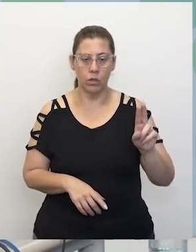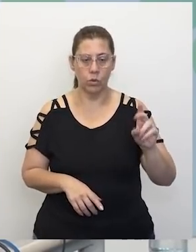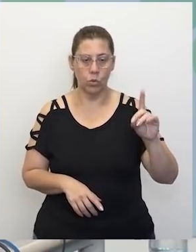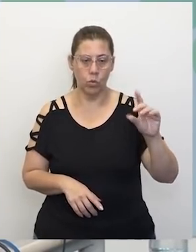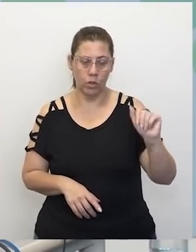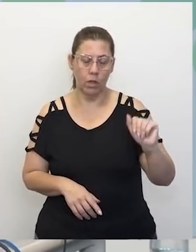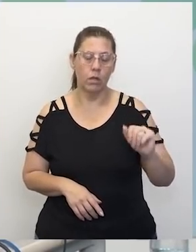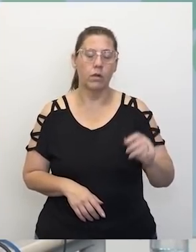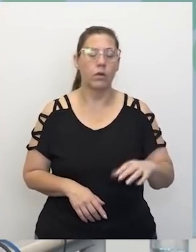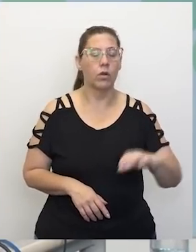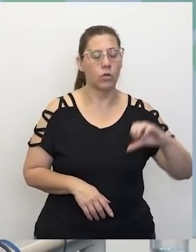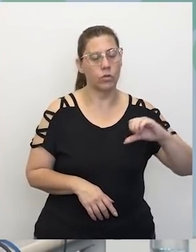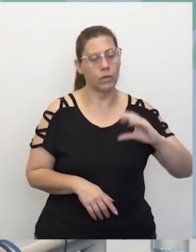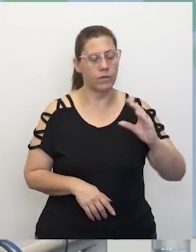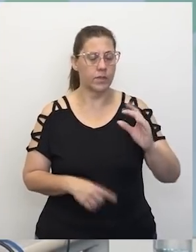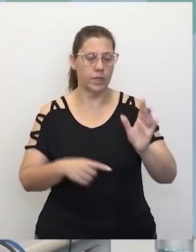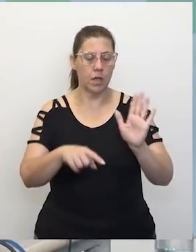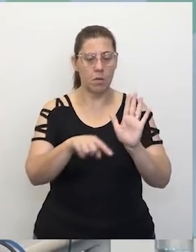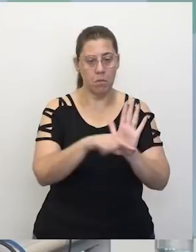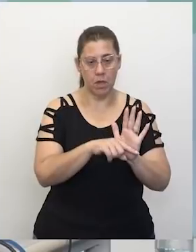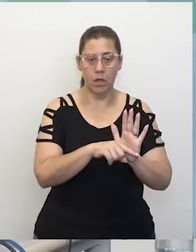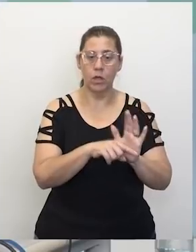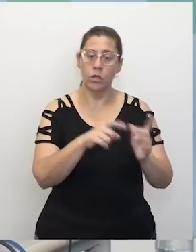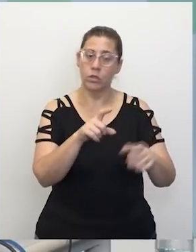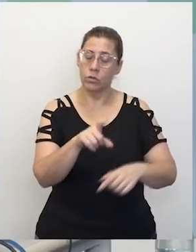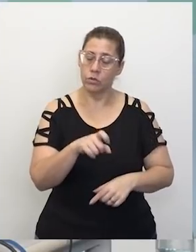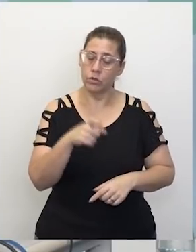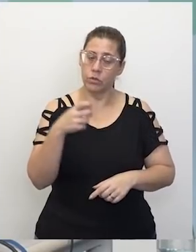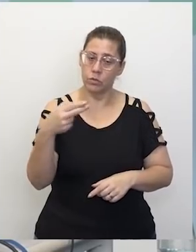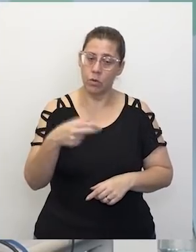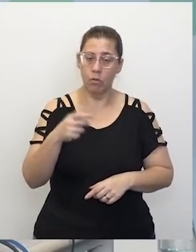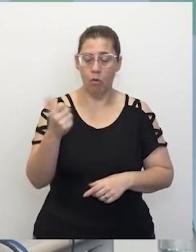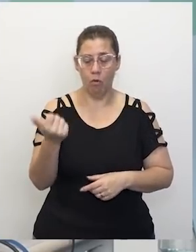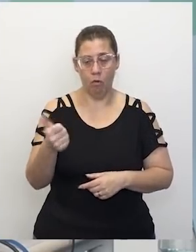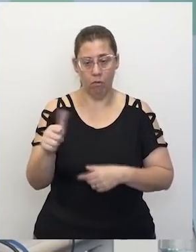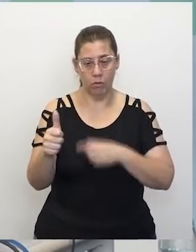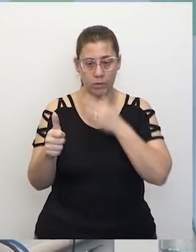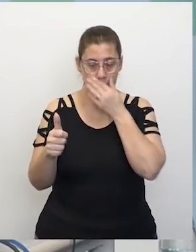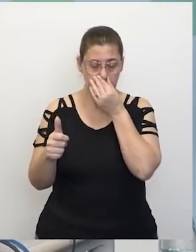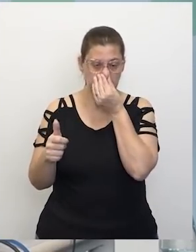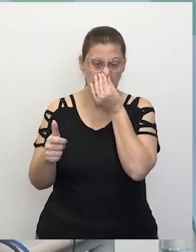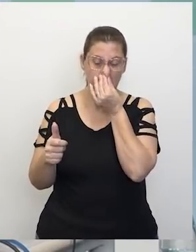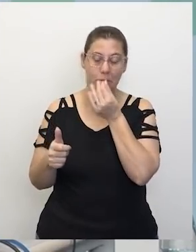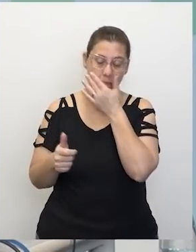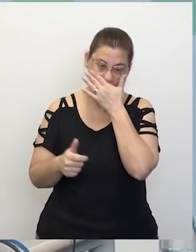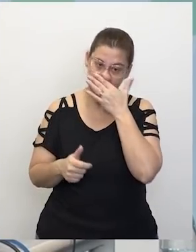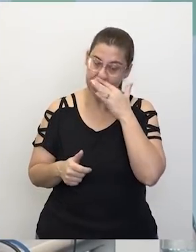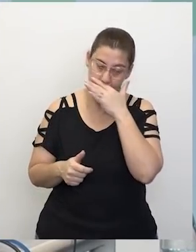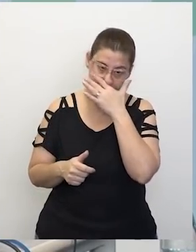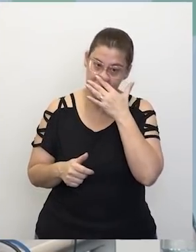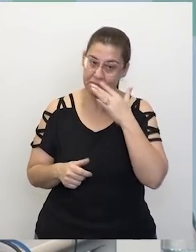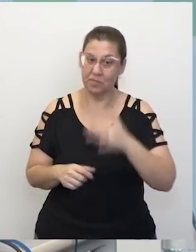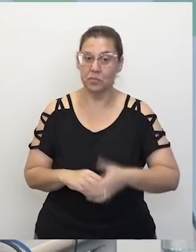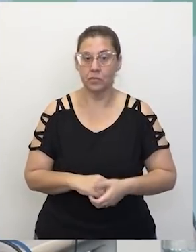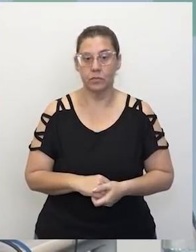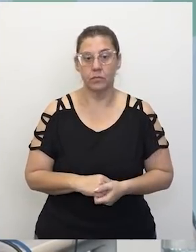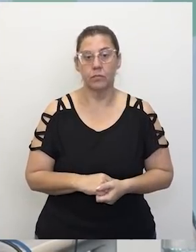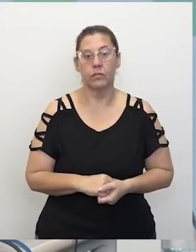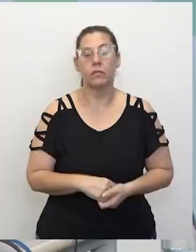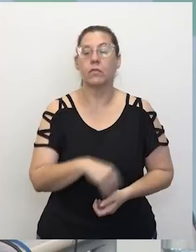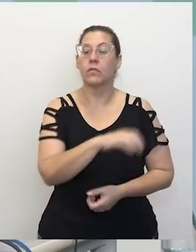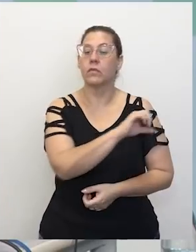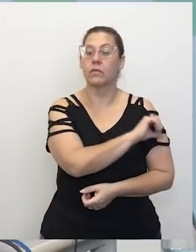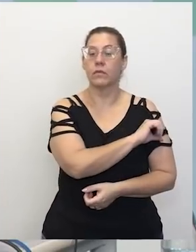9C, né? Menos X igual a 11, né? X igual a 1. O 9C é o nono C, Nono né? ano, É o nono ano C,